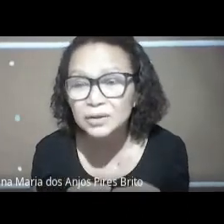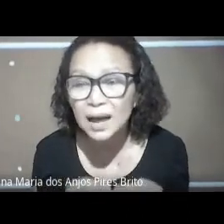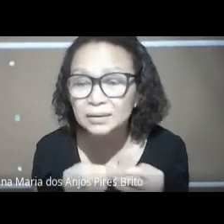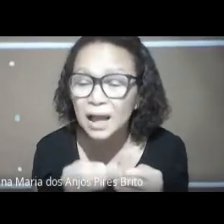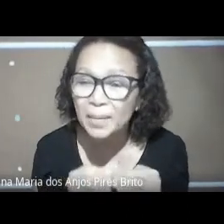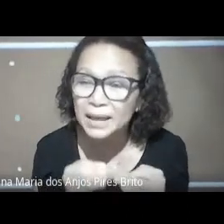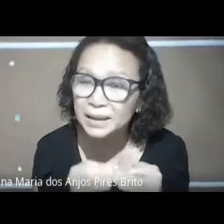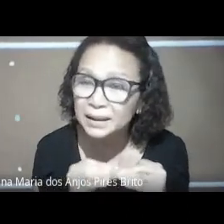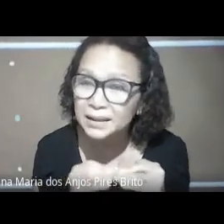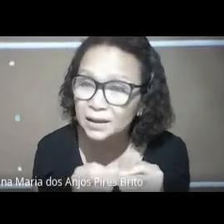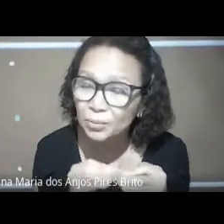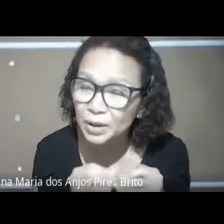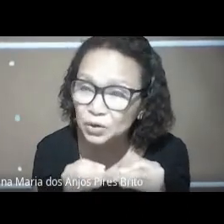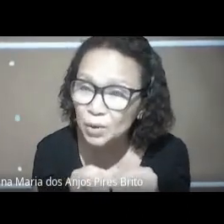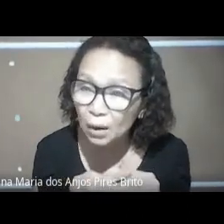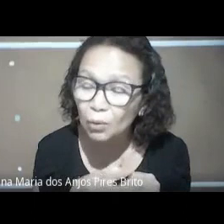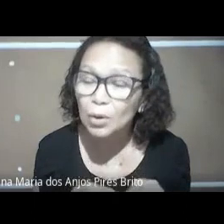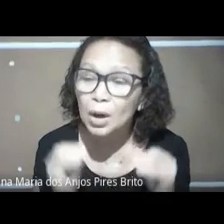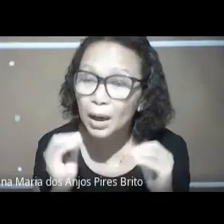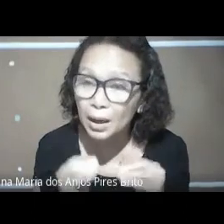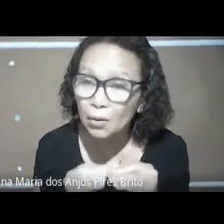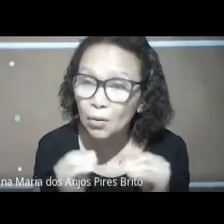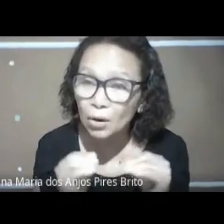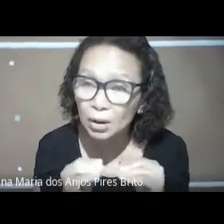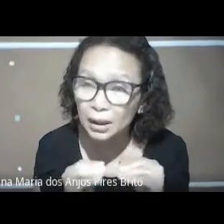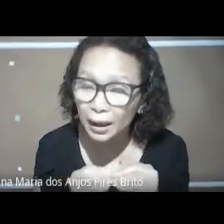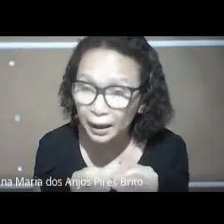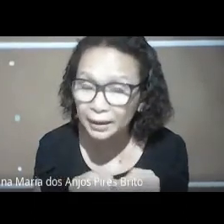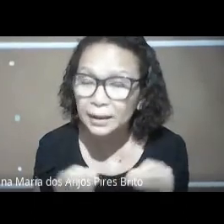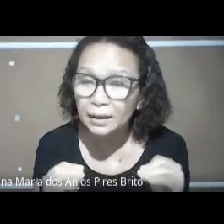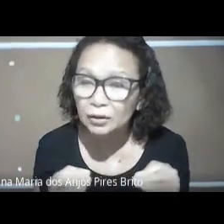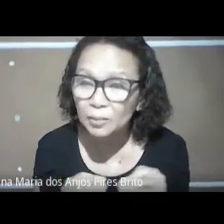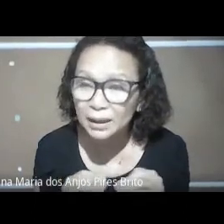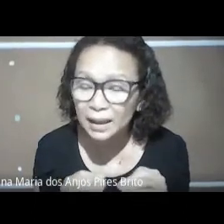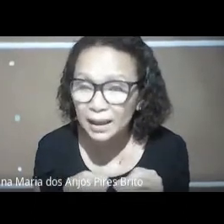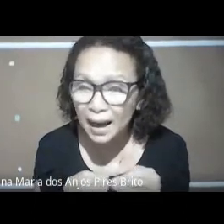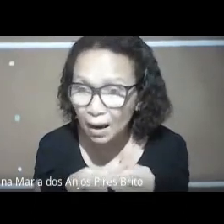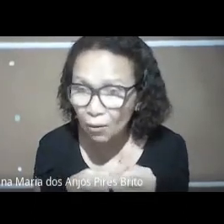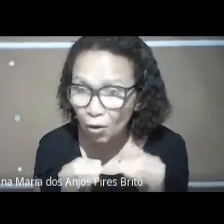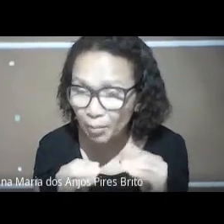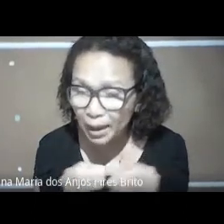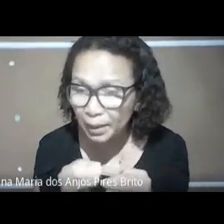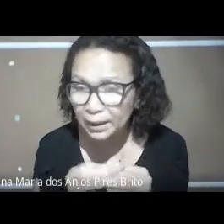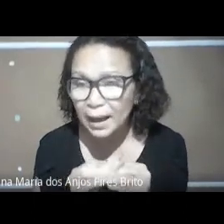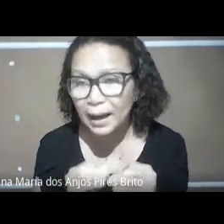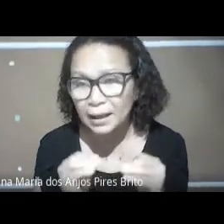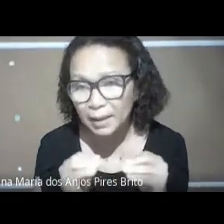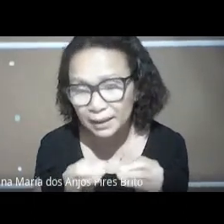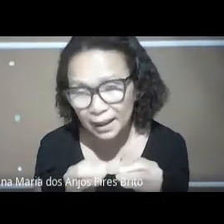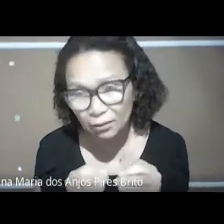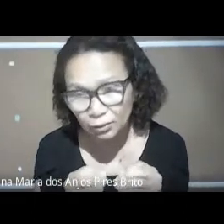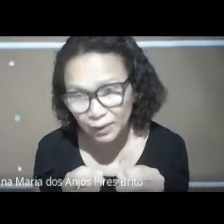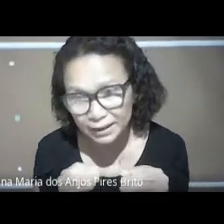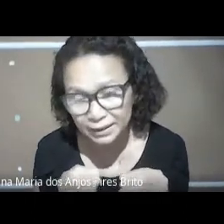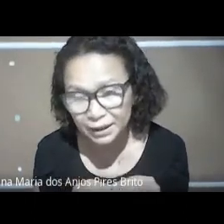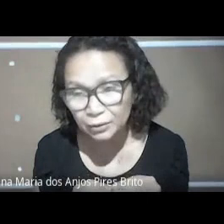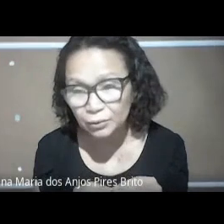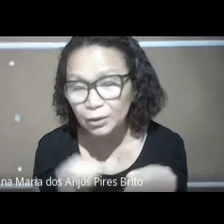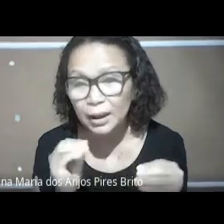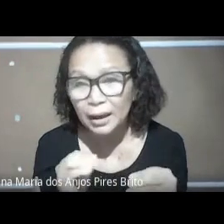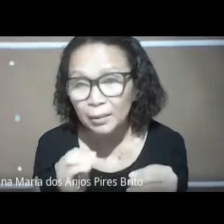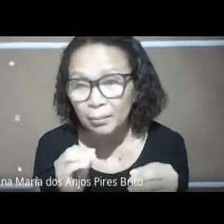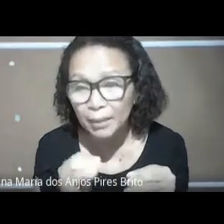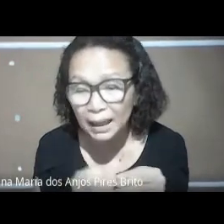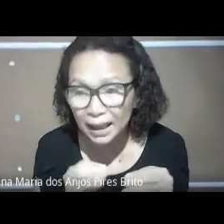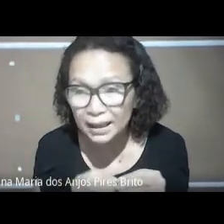que são usados na apresentação pessoal. Eu coloquei no material complementar e material do